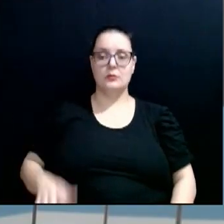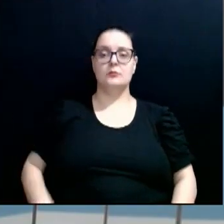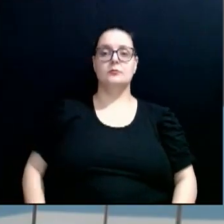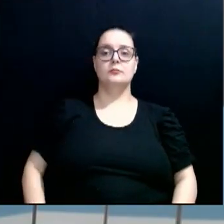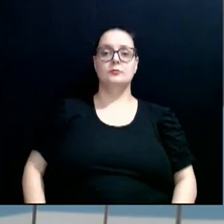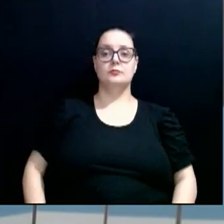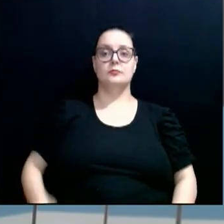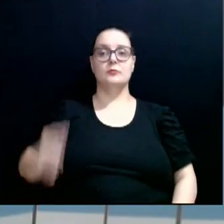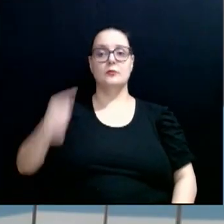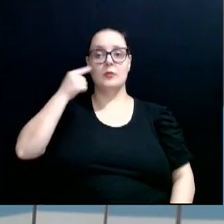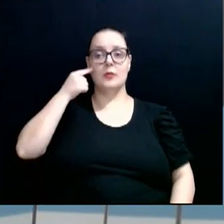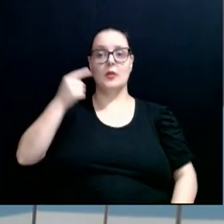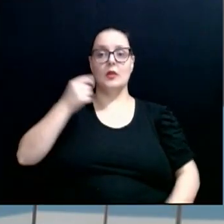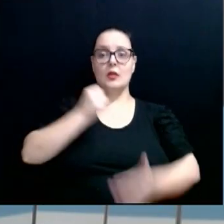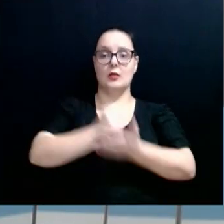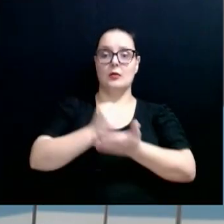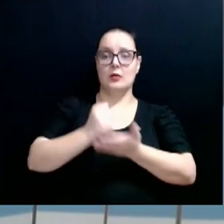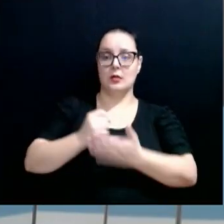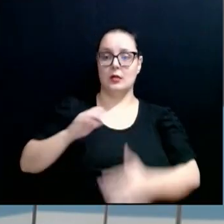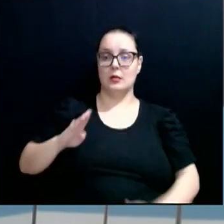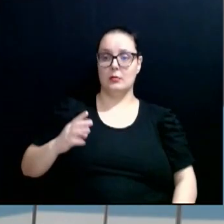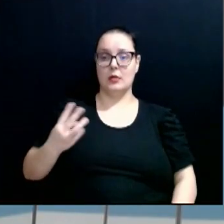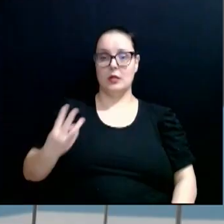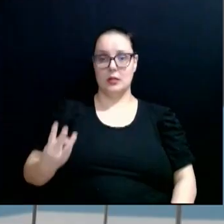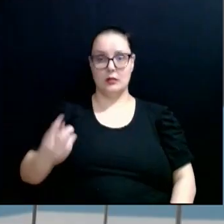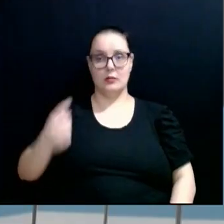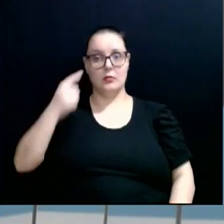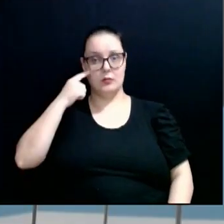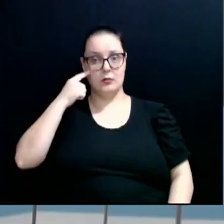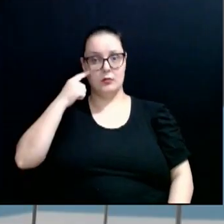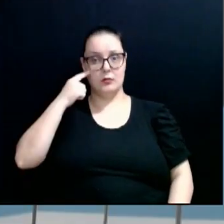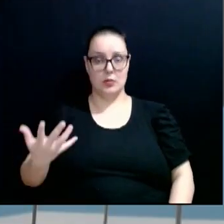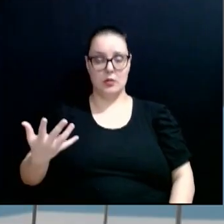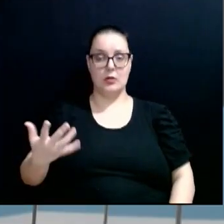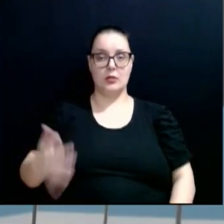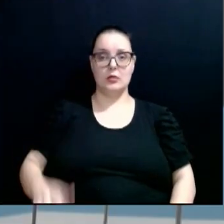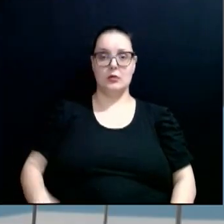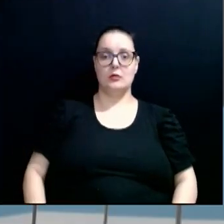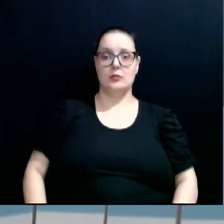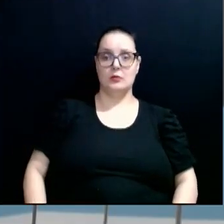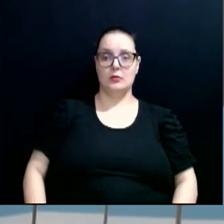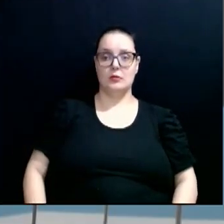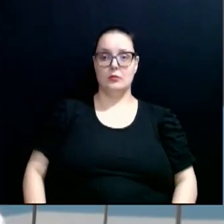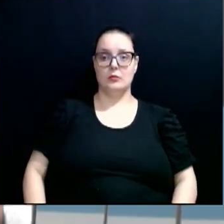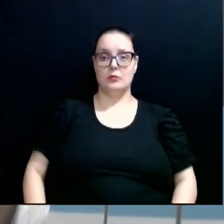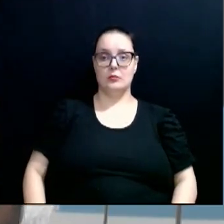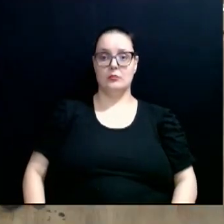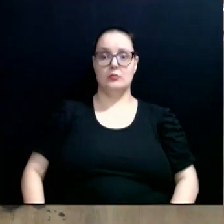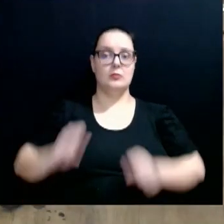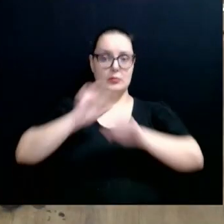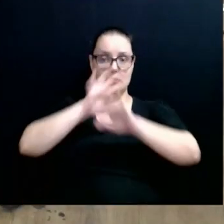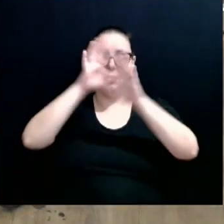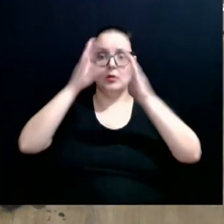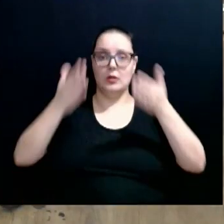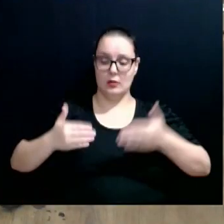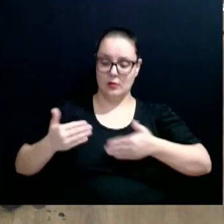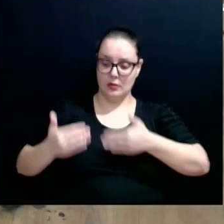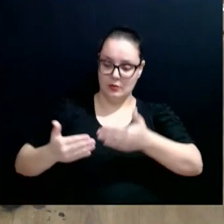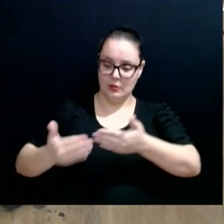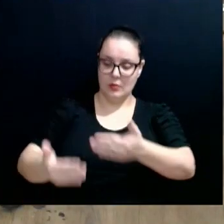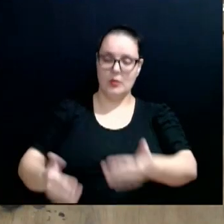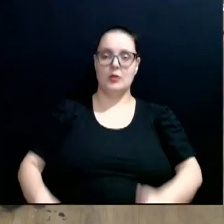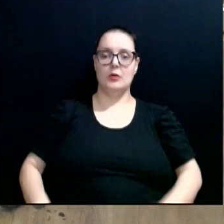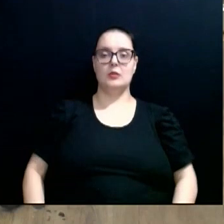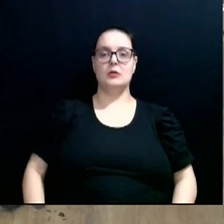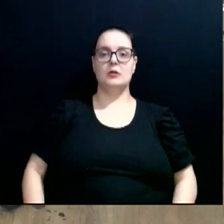B3 foi realmente uma ideia de dar transparência ao processo, de dar